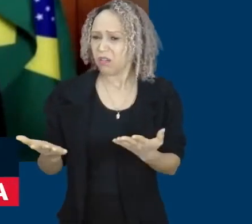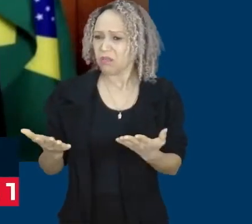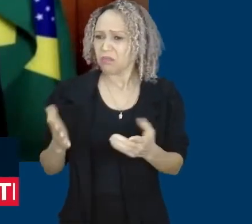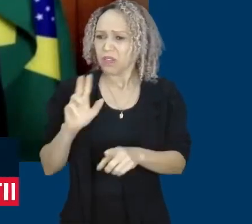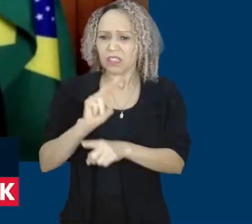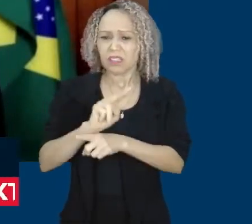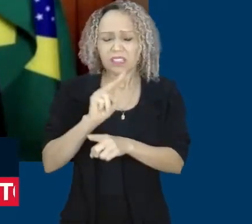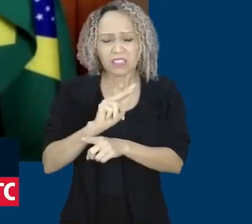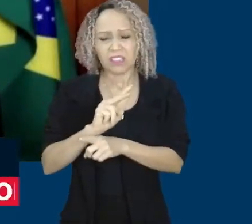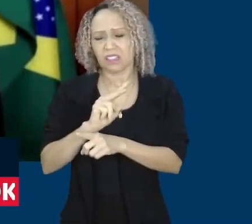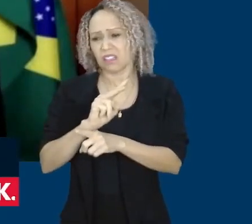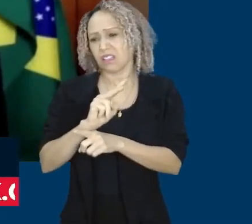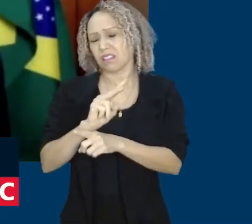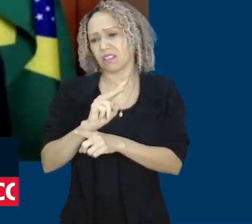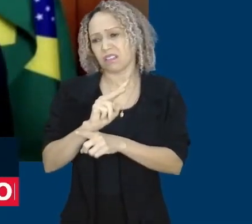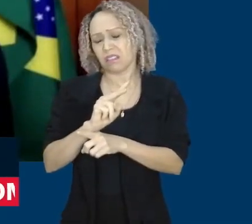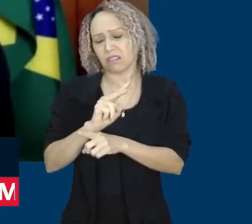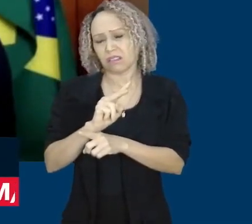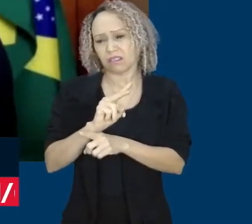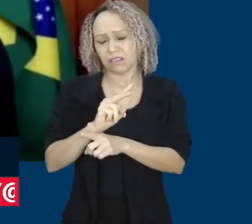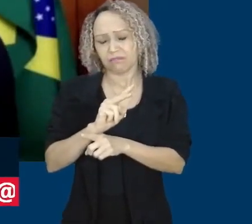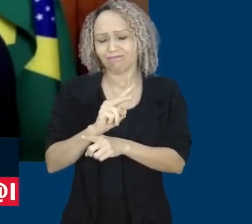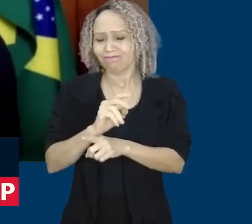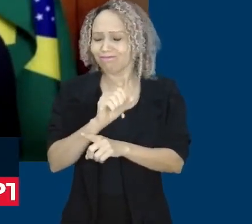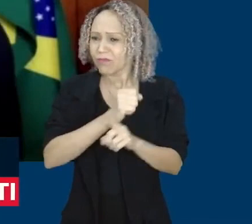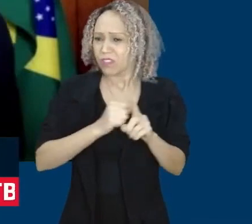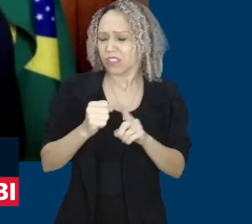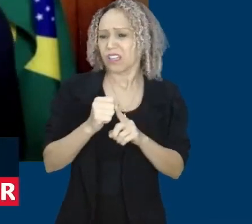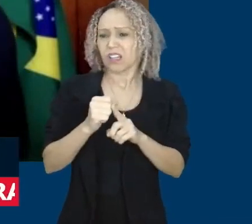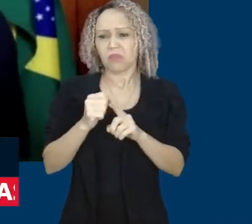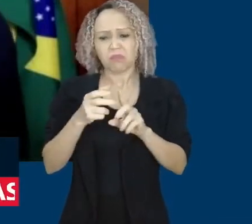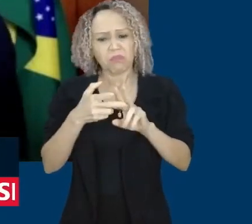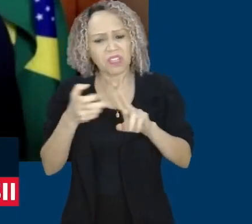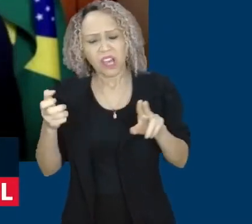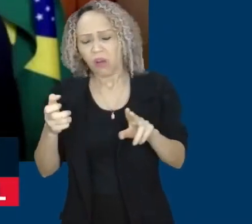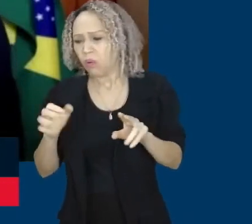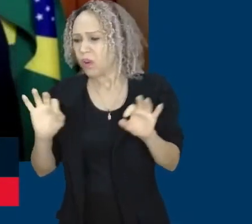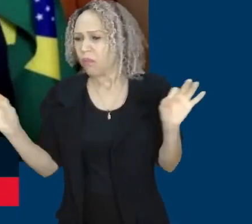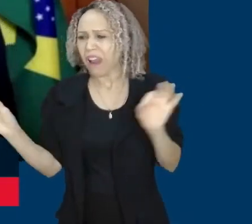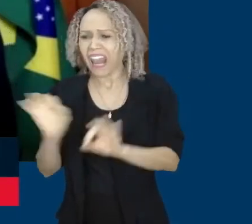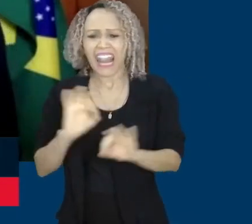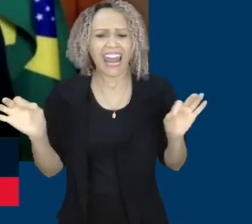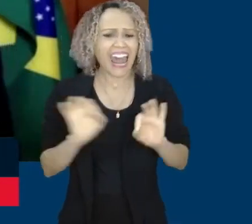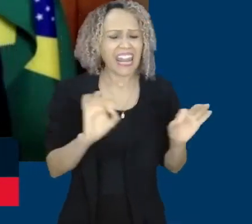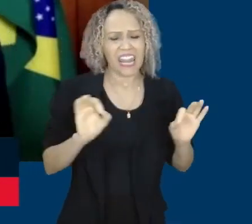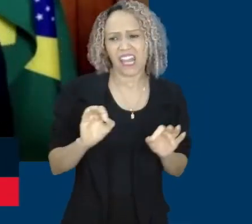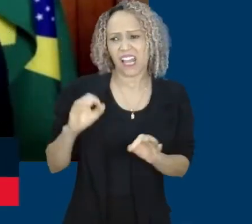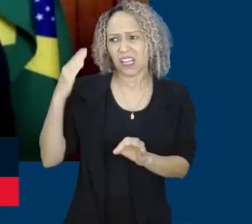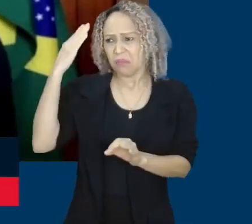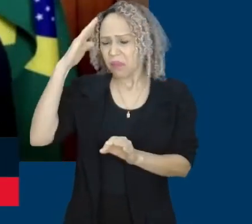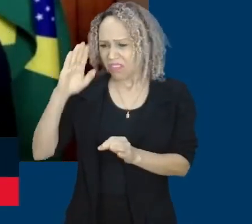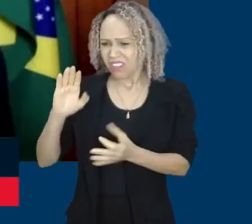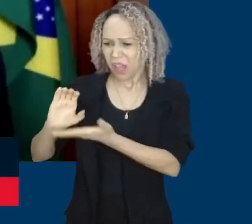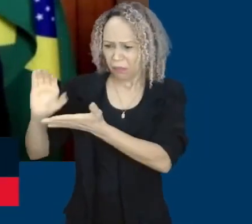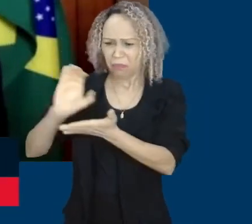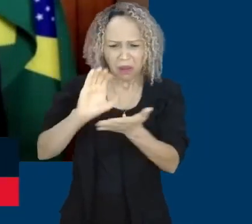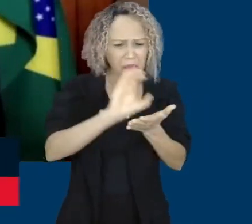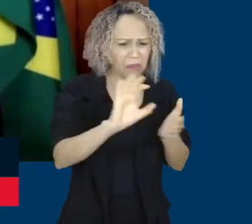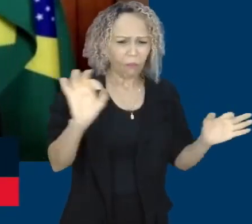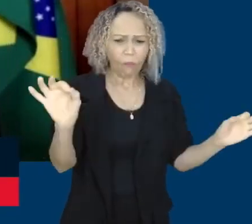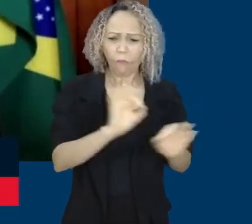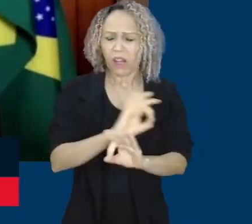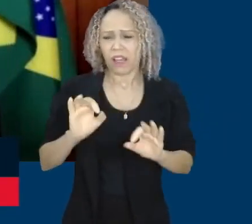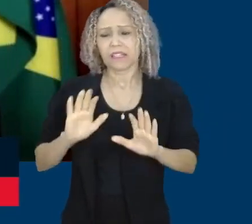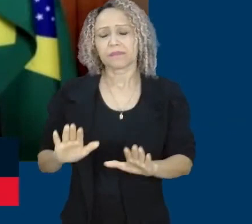ele mandou uma lei orçamentária para o Congresso Nacional, que é um fake news, que, na verdade, ele usou a